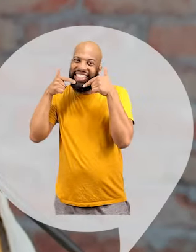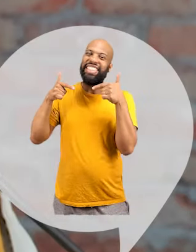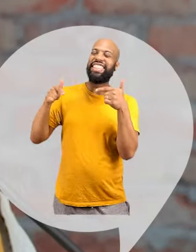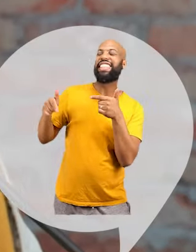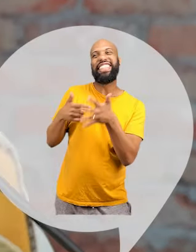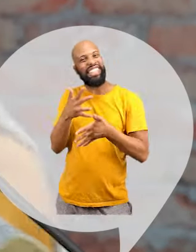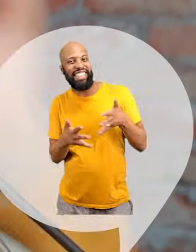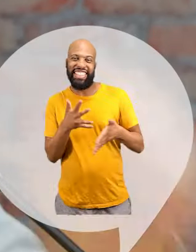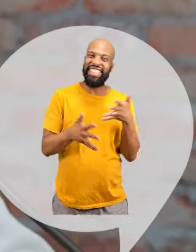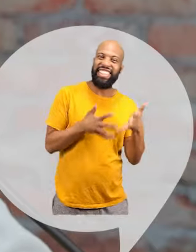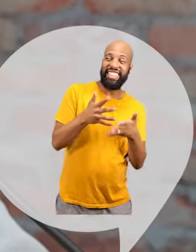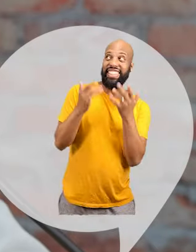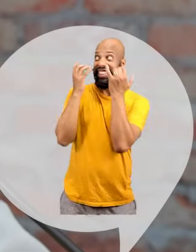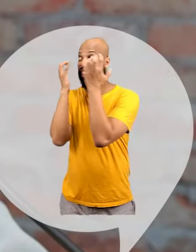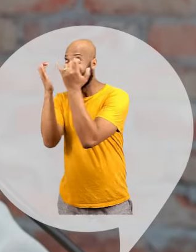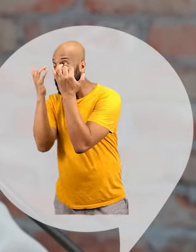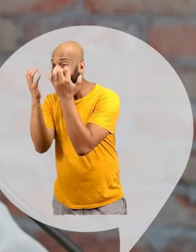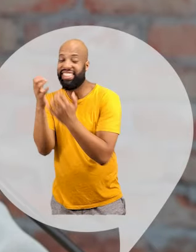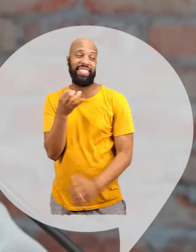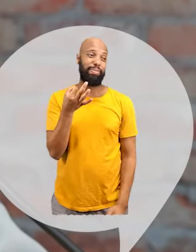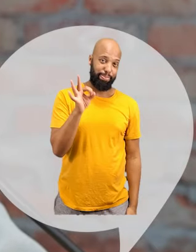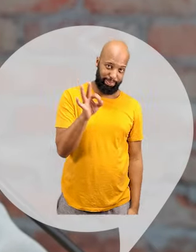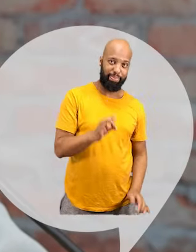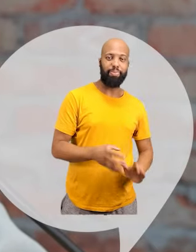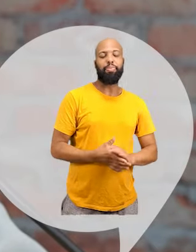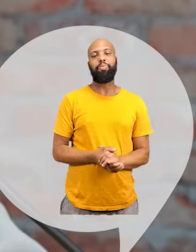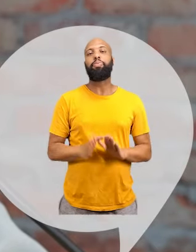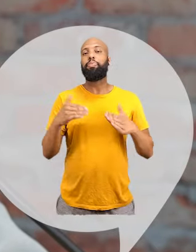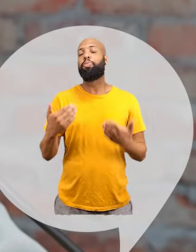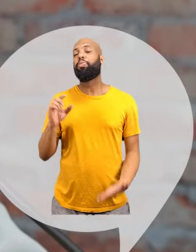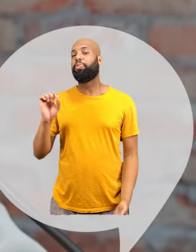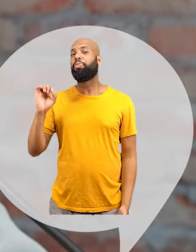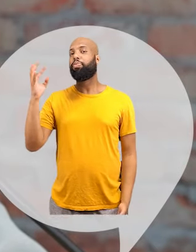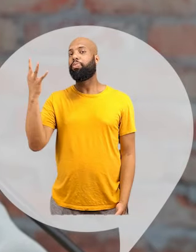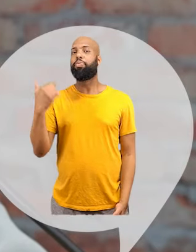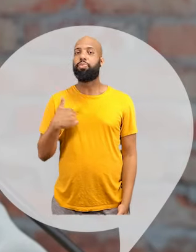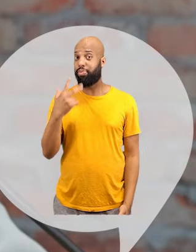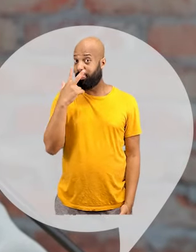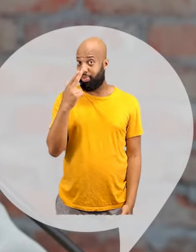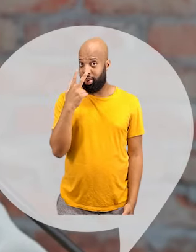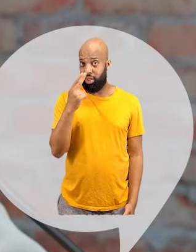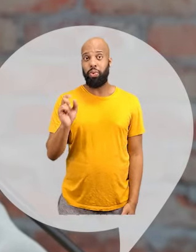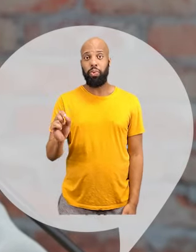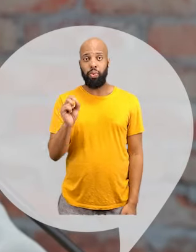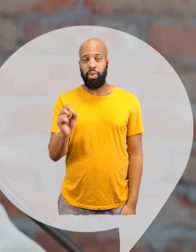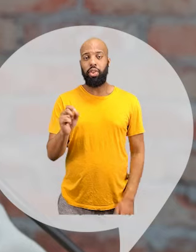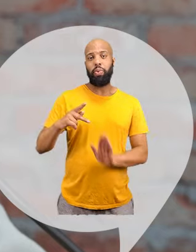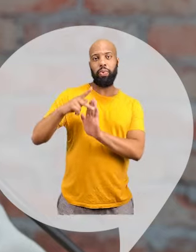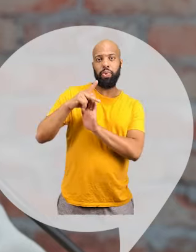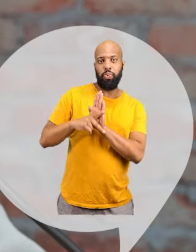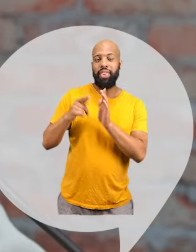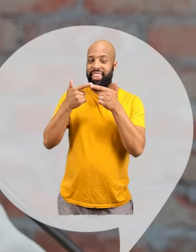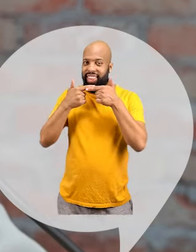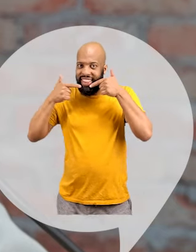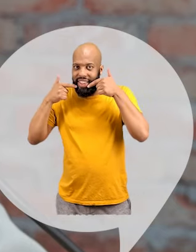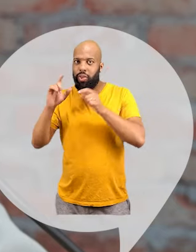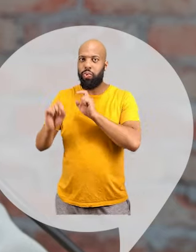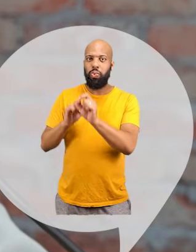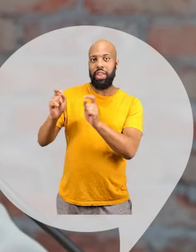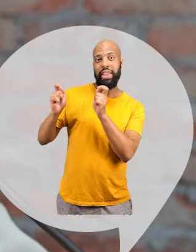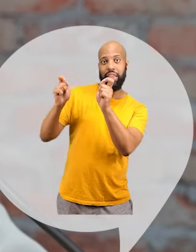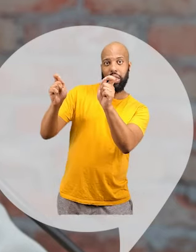brilho nos olhos aí ó exato tipo assim eu acho que o projeto sorriso ele é